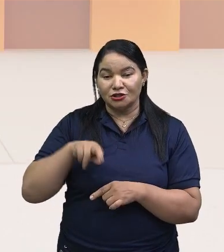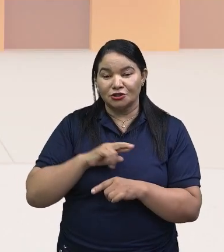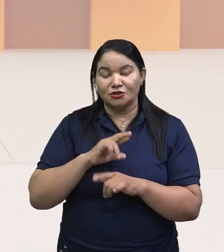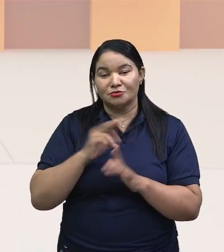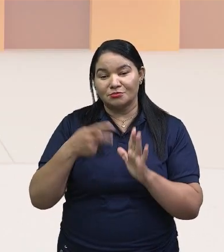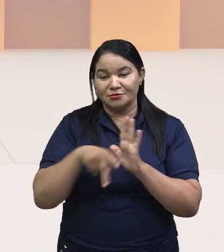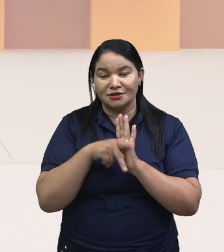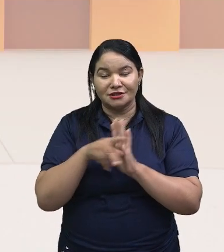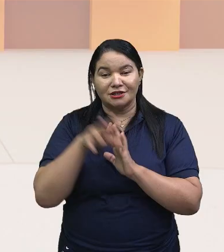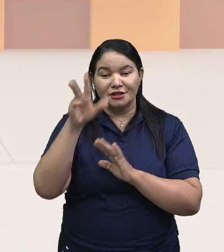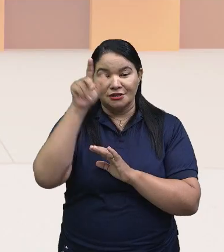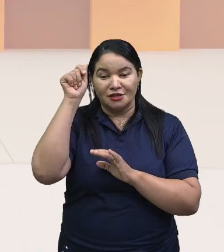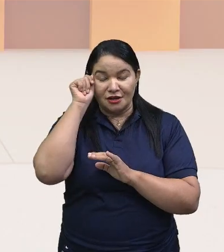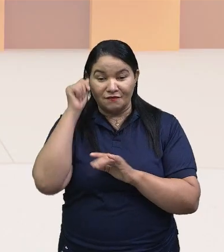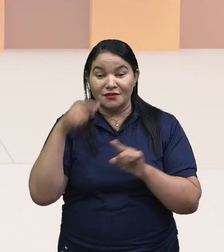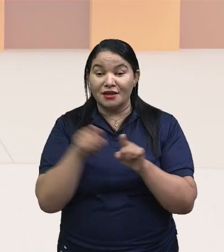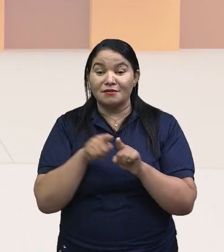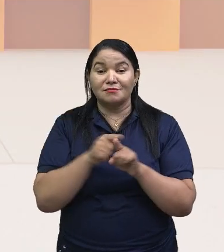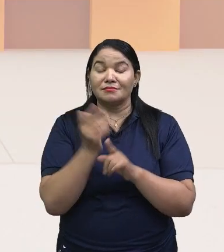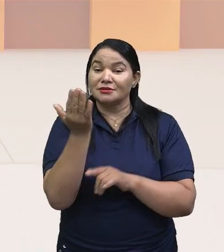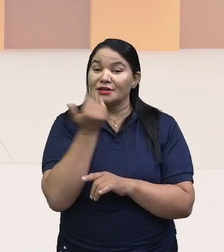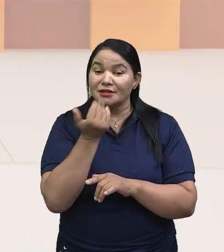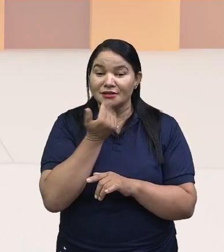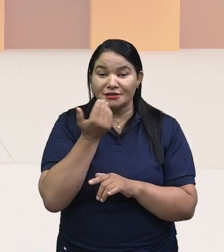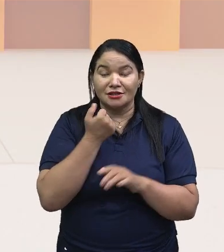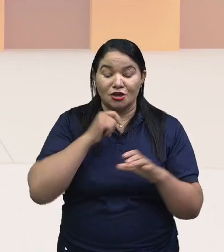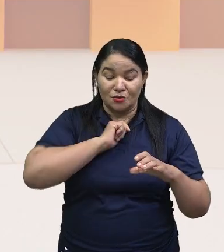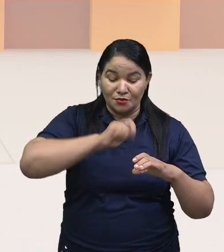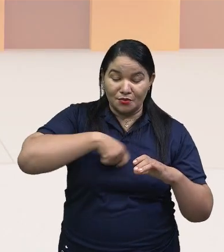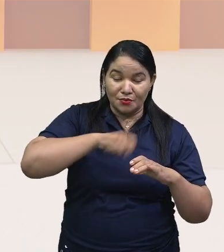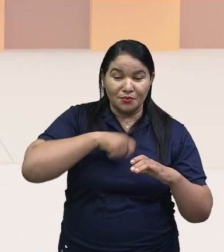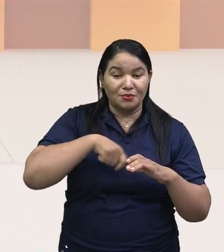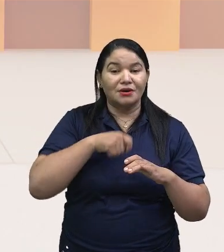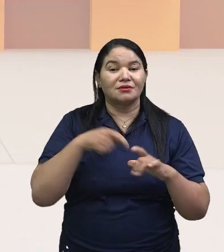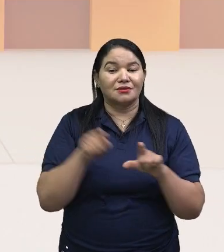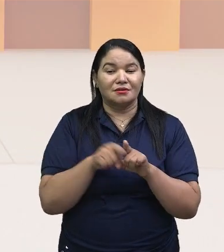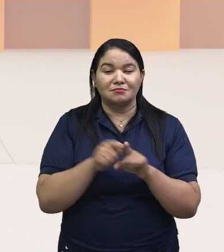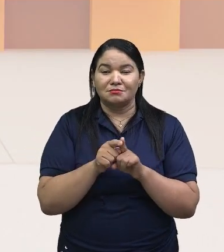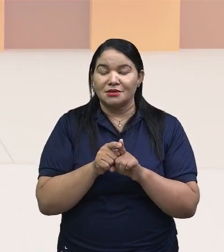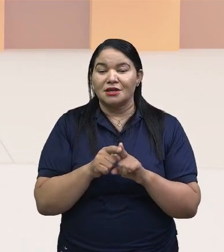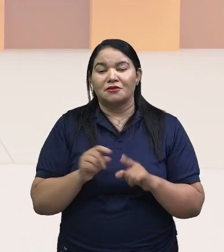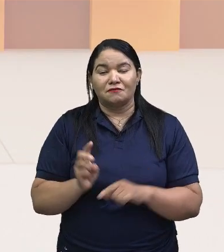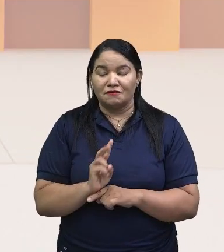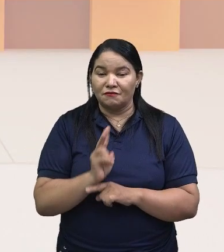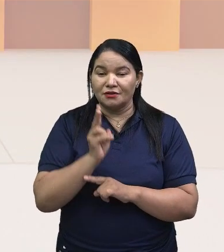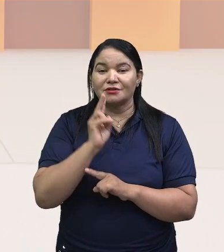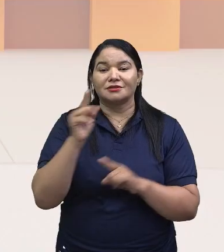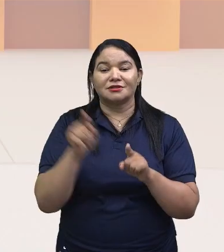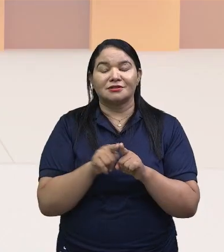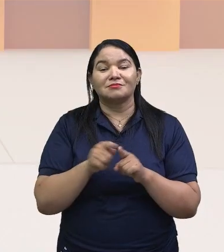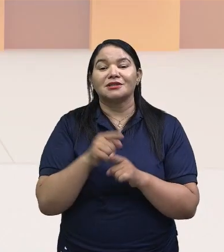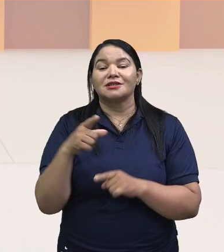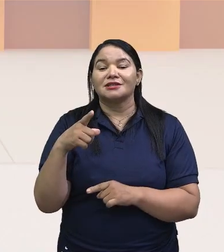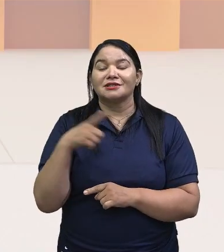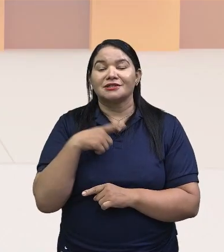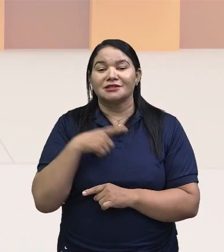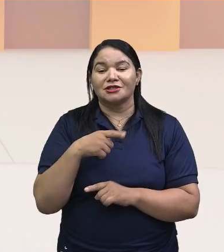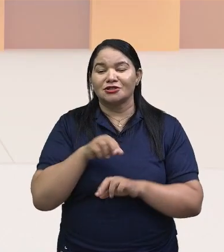africana, temos a culinária bastante rica ali que acabou bebendo